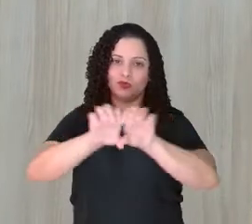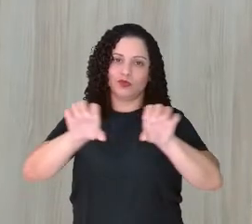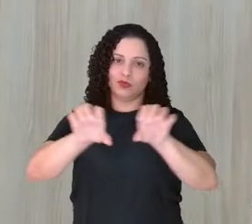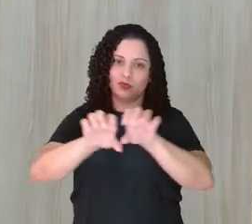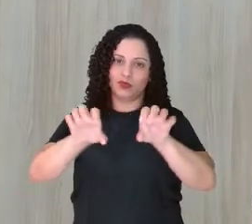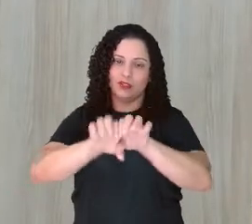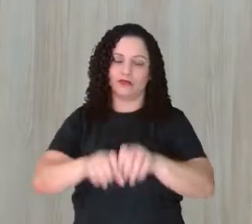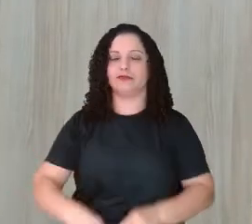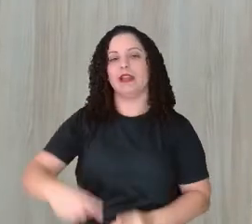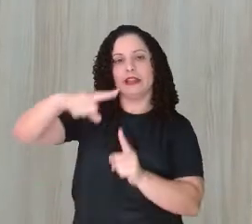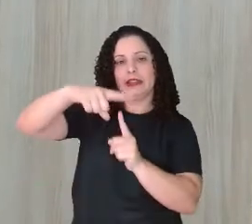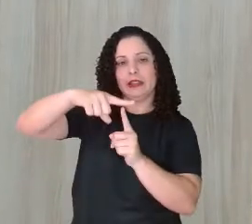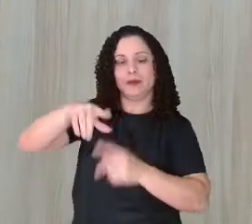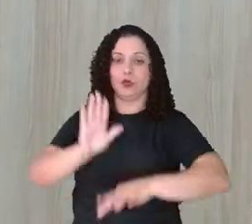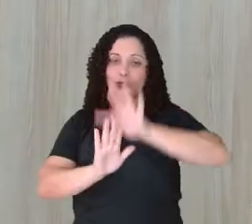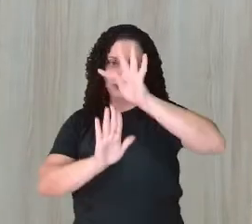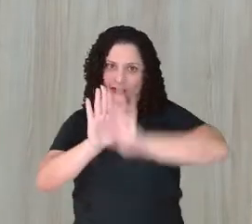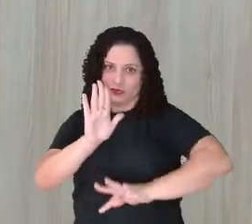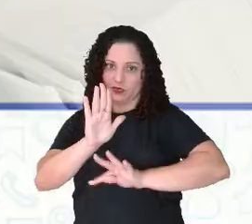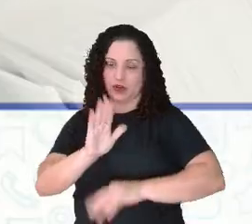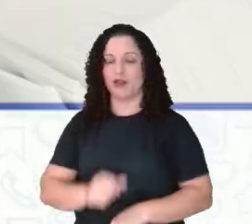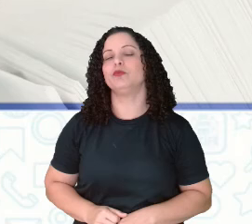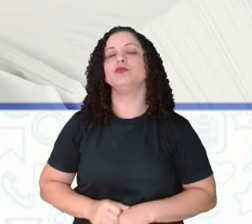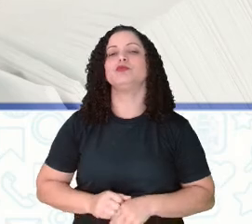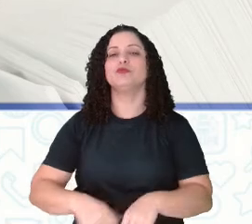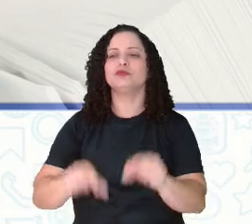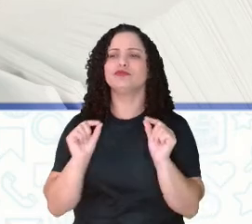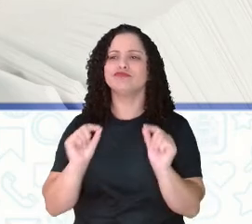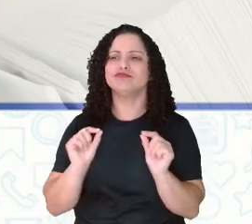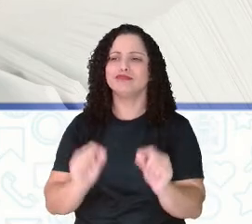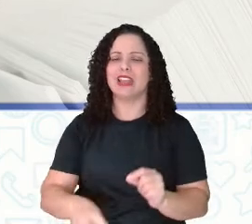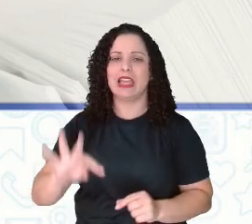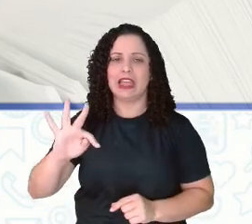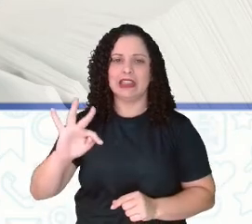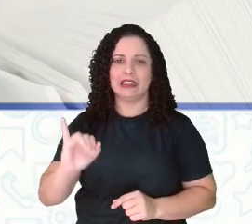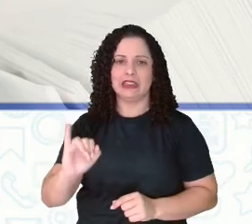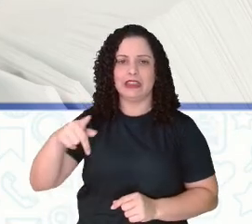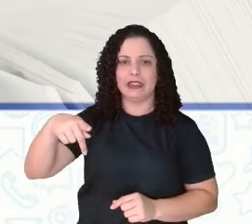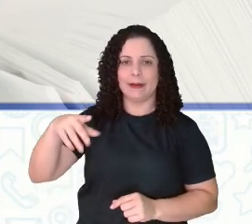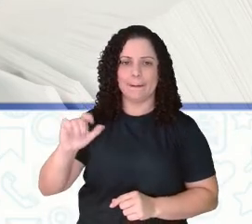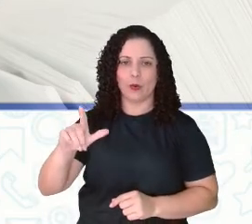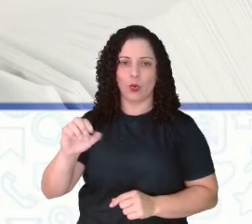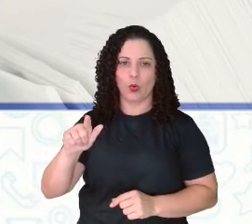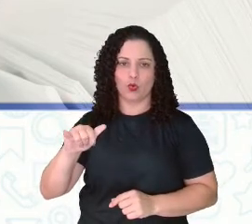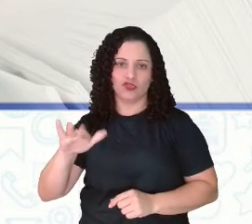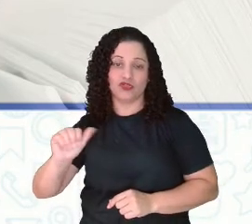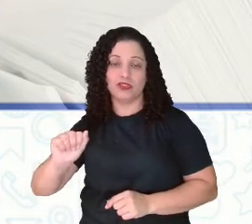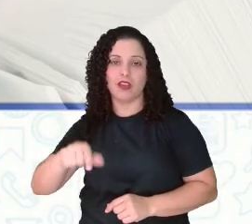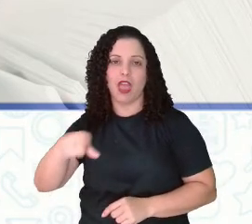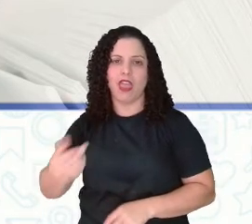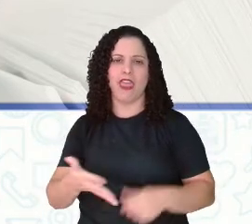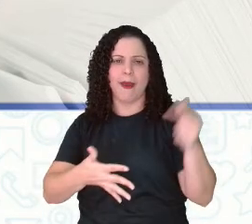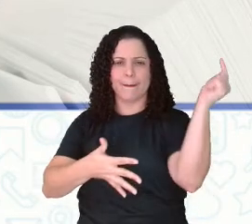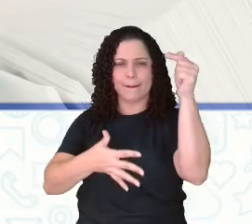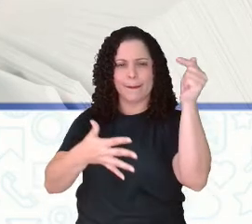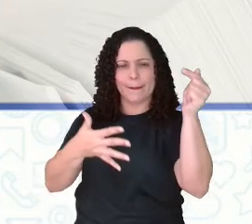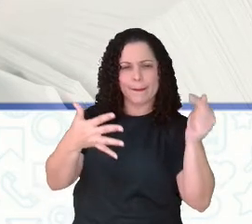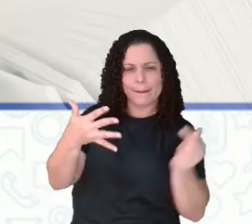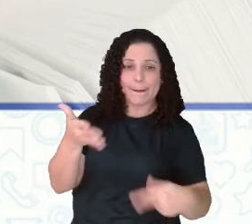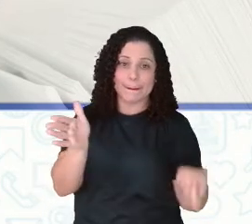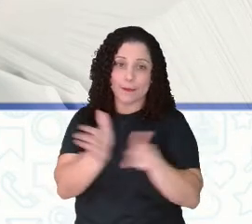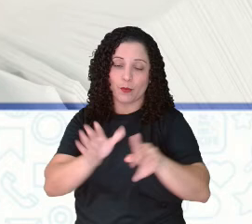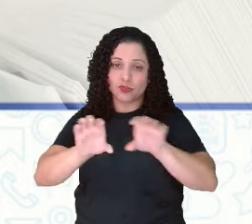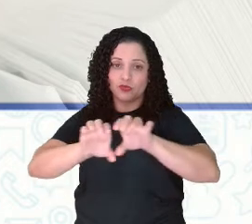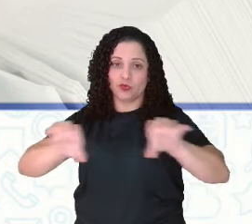que é. Os tipos textuais, a tipologia, são as classificações dadas à estrutura